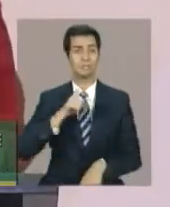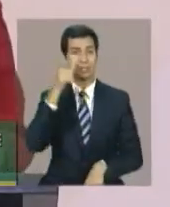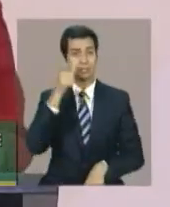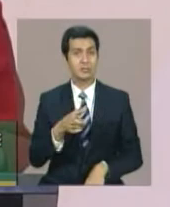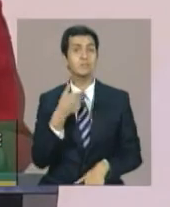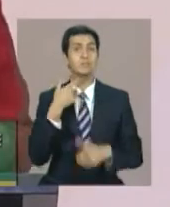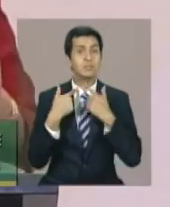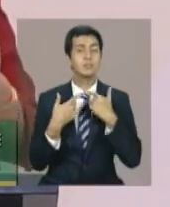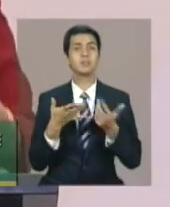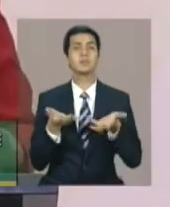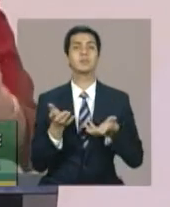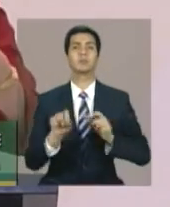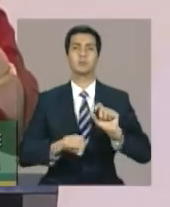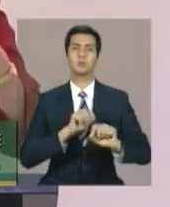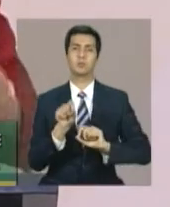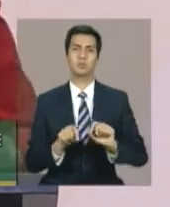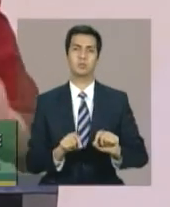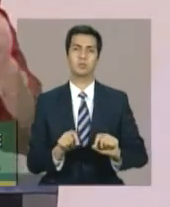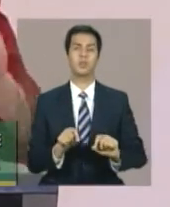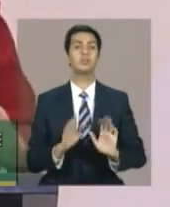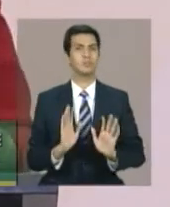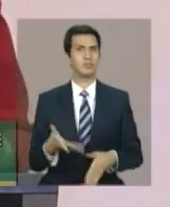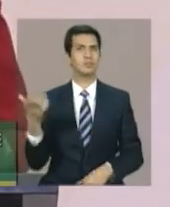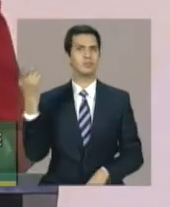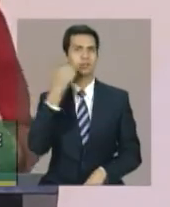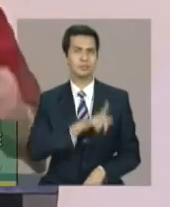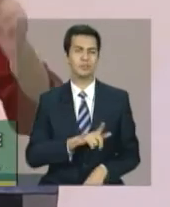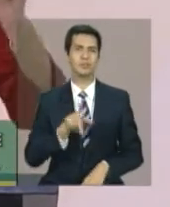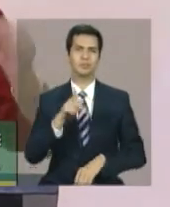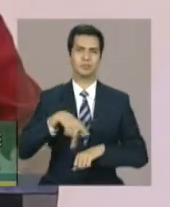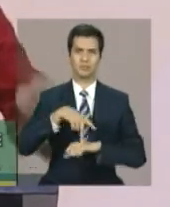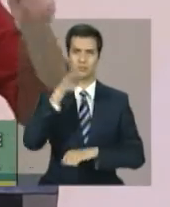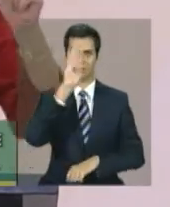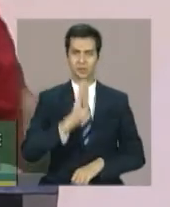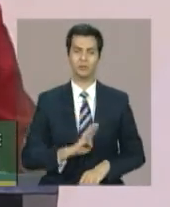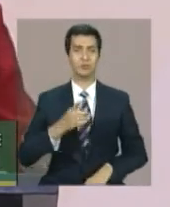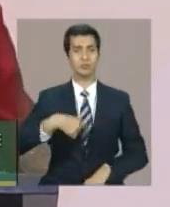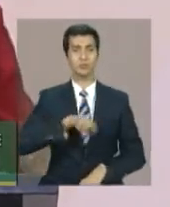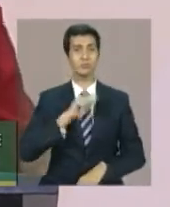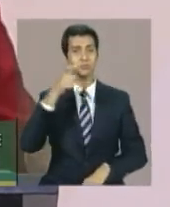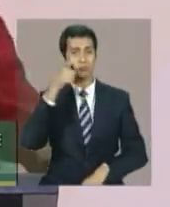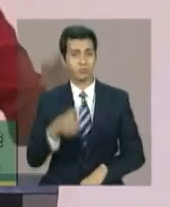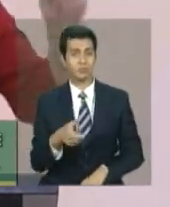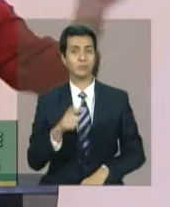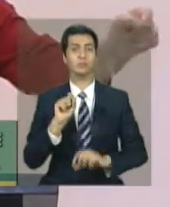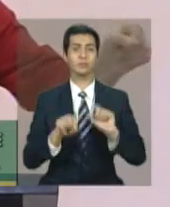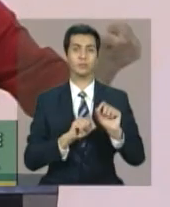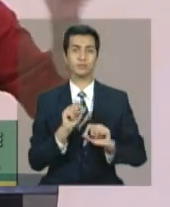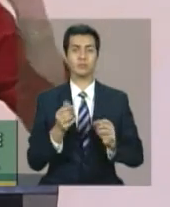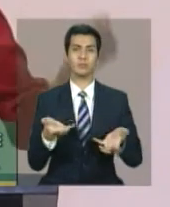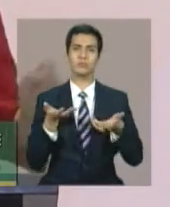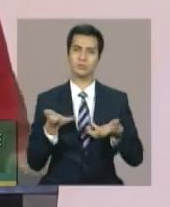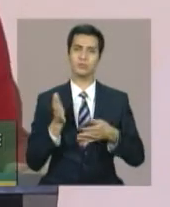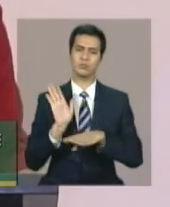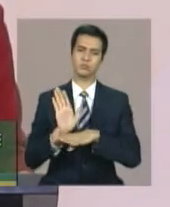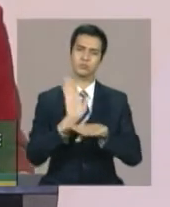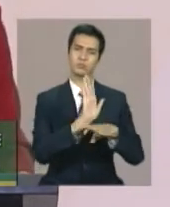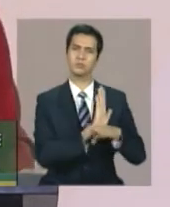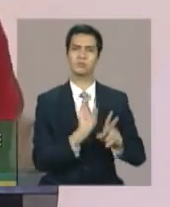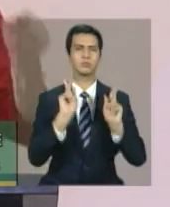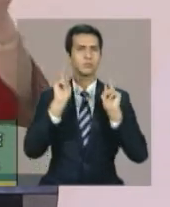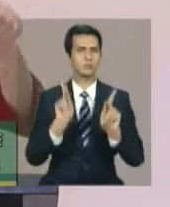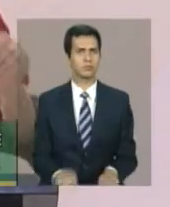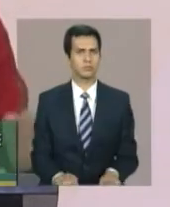Nós estamos interessados, e isso é uma conquista do país, nós estamos interessados na população dos